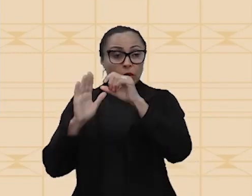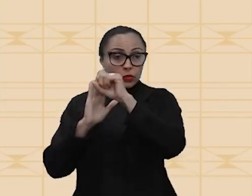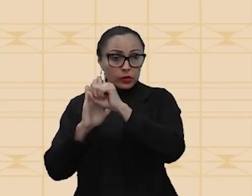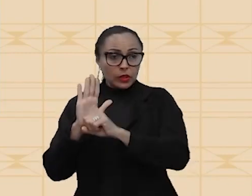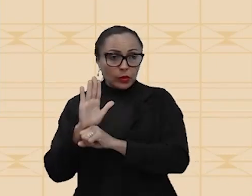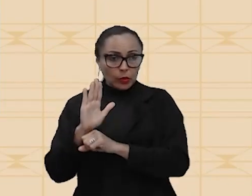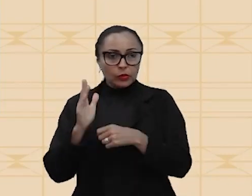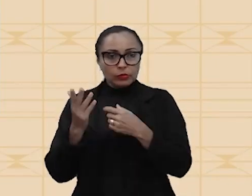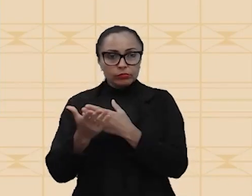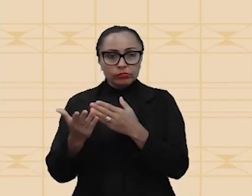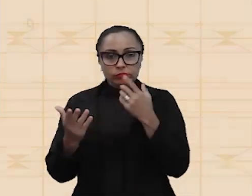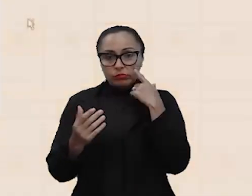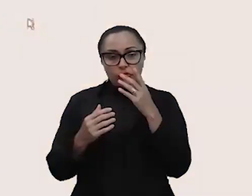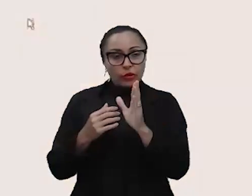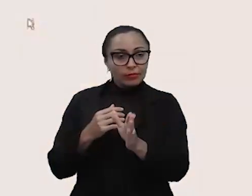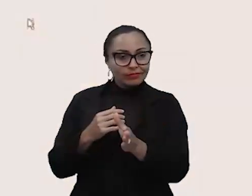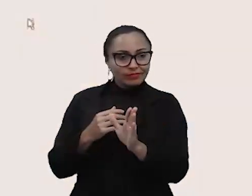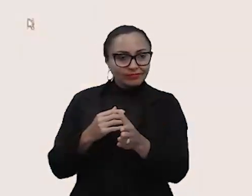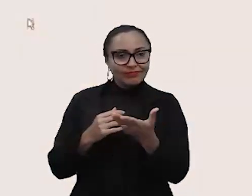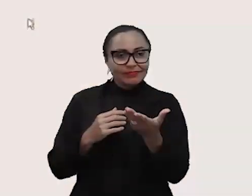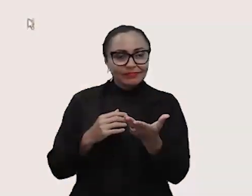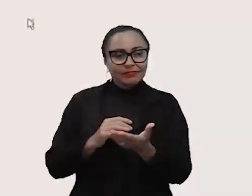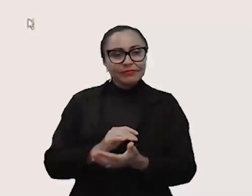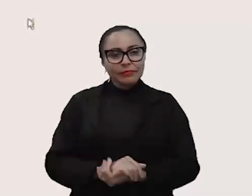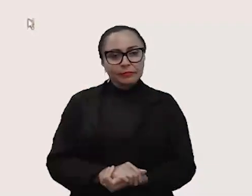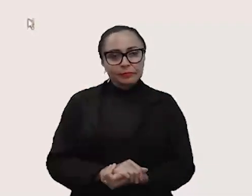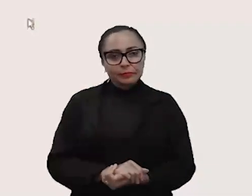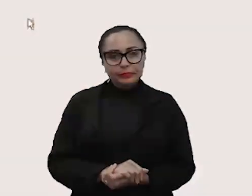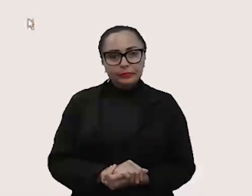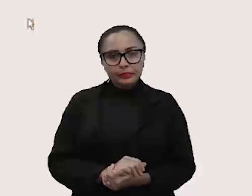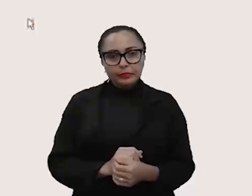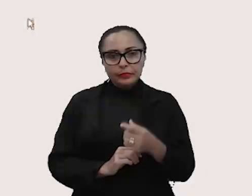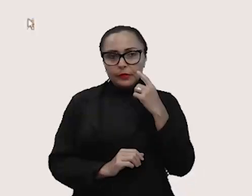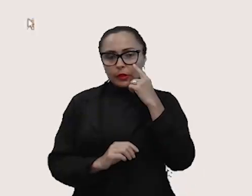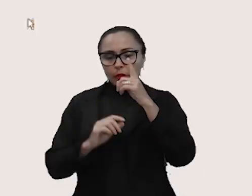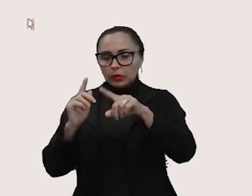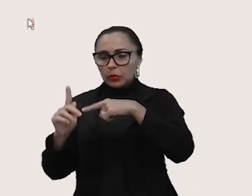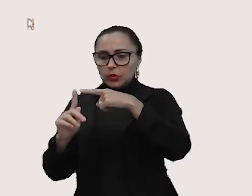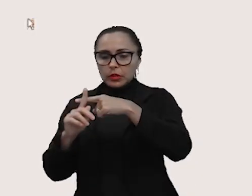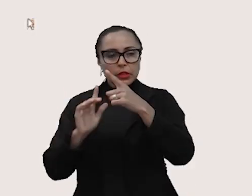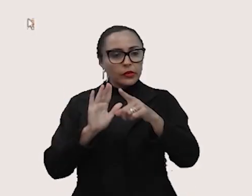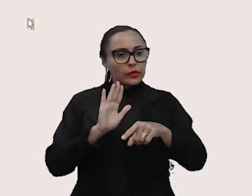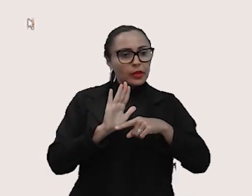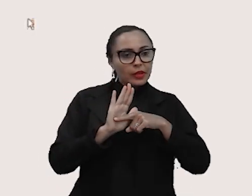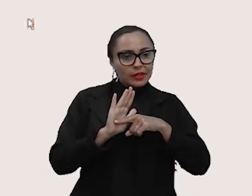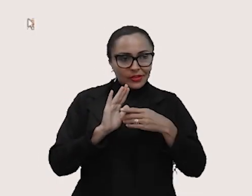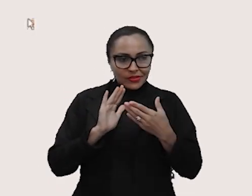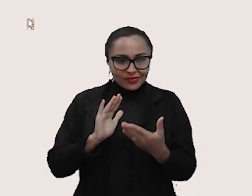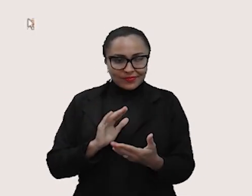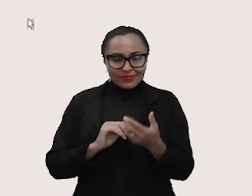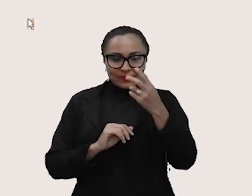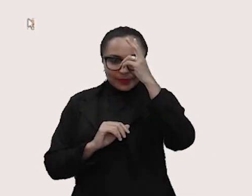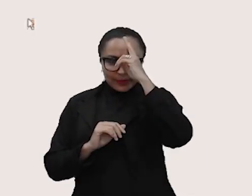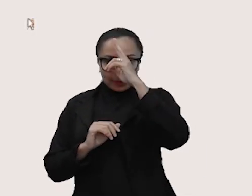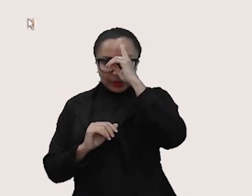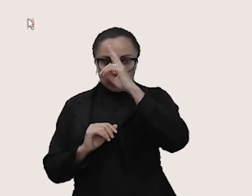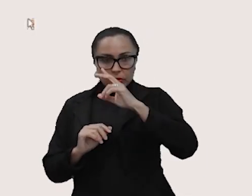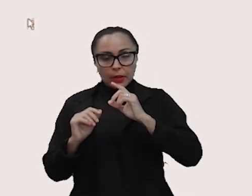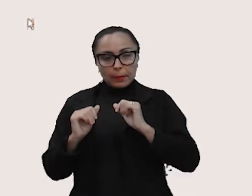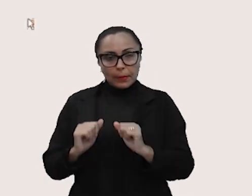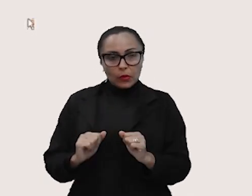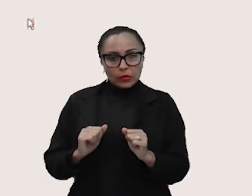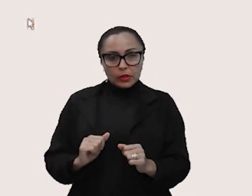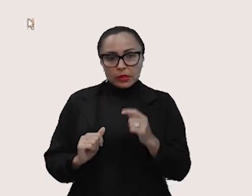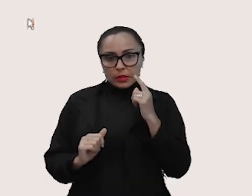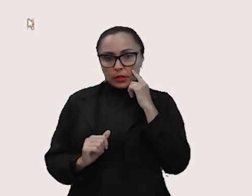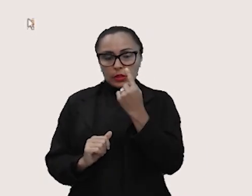pilha, como vocês estão vendo, o polo positivo e negativo dela, tá? Lembrando que essas pilhas elas podem ser de